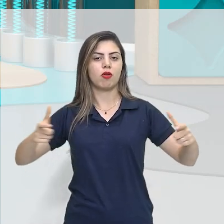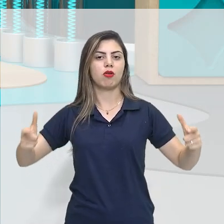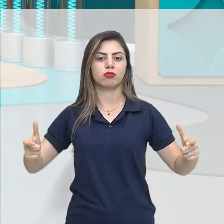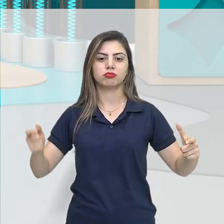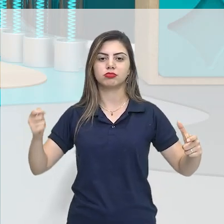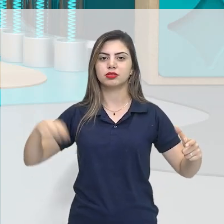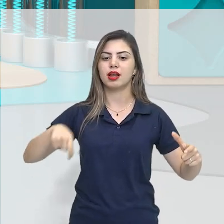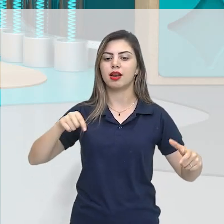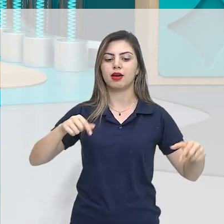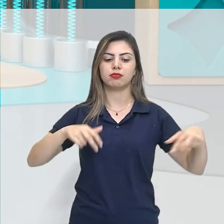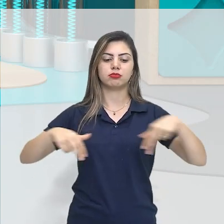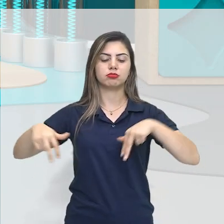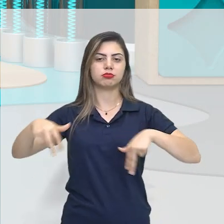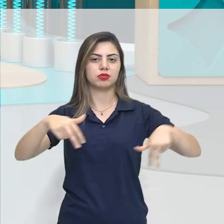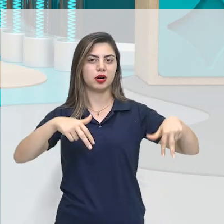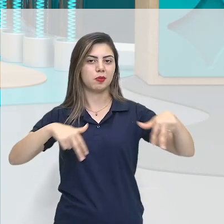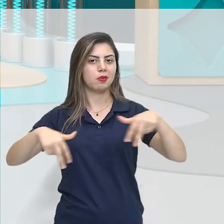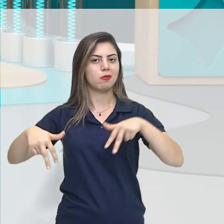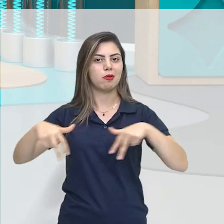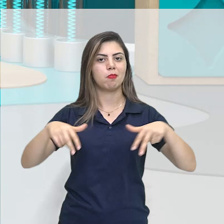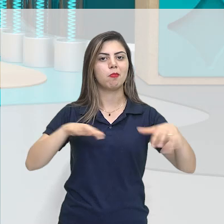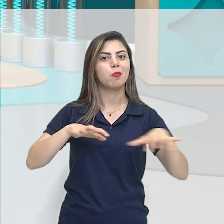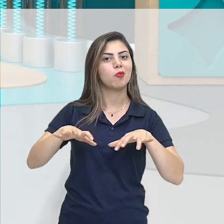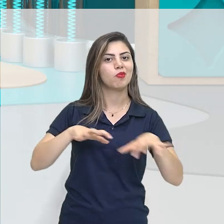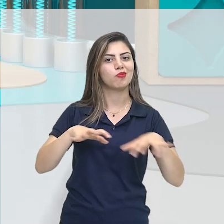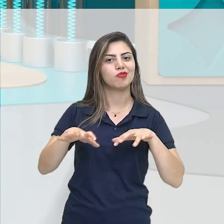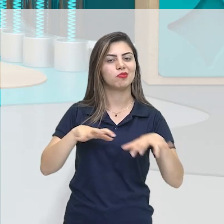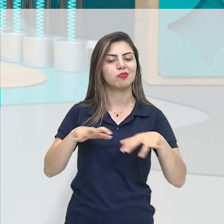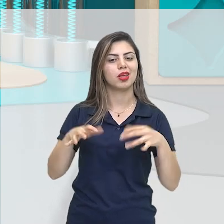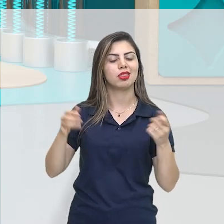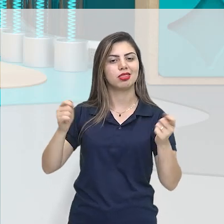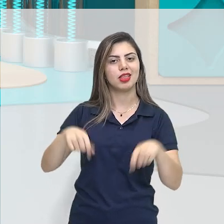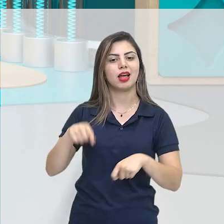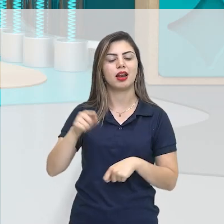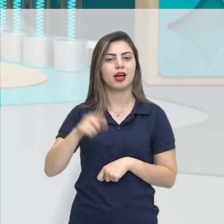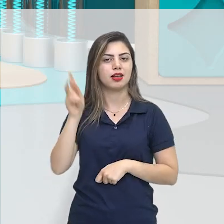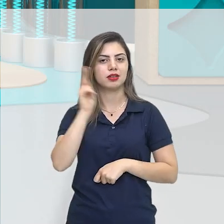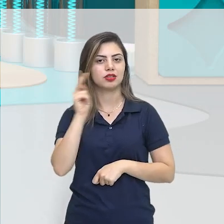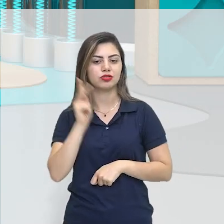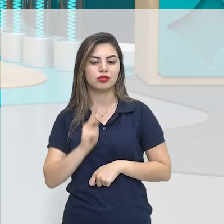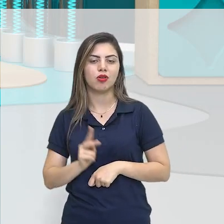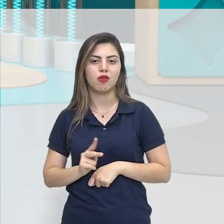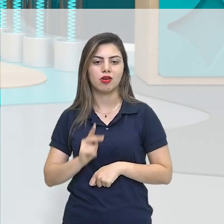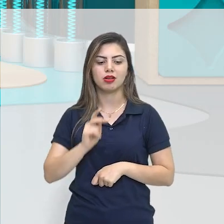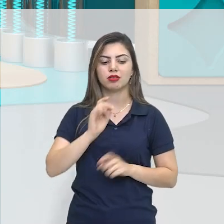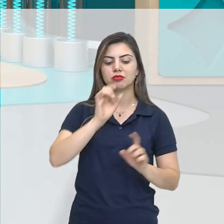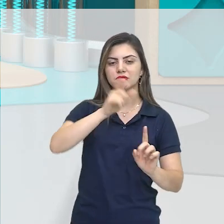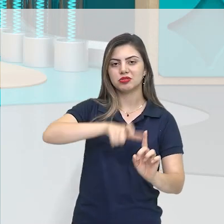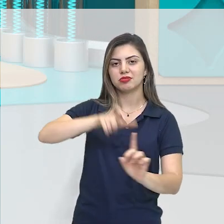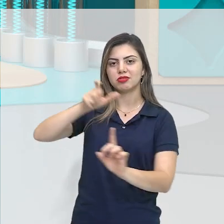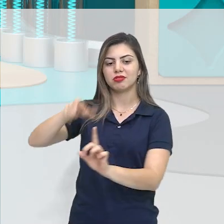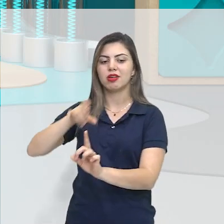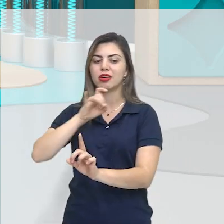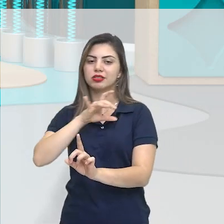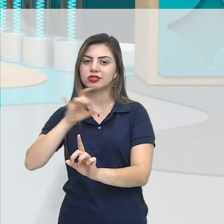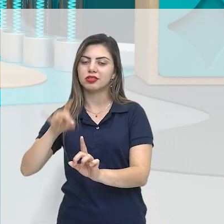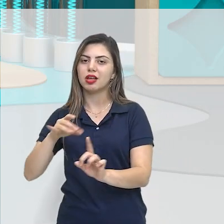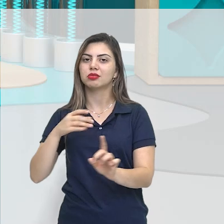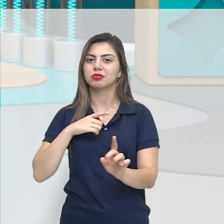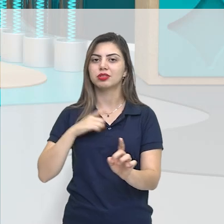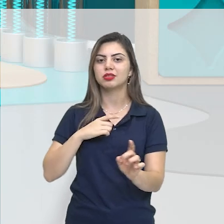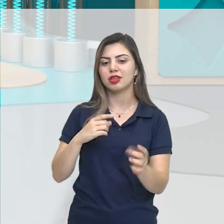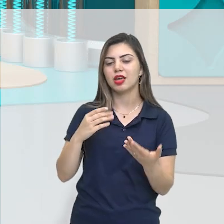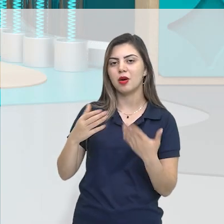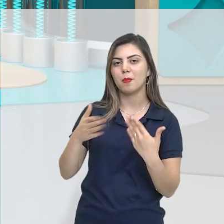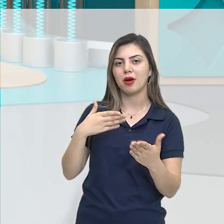possam fazer as movimentações no decorrer ali da fala de cada personagem, do diálogo, da